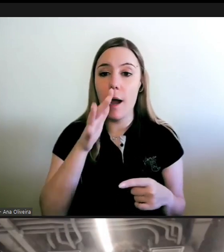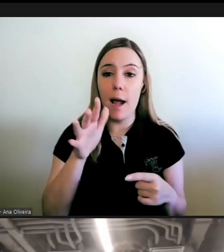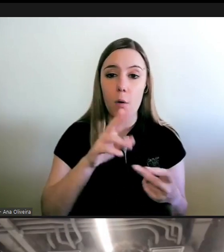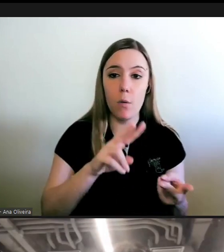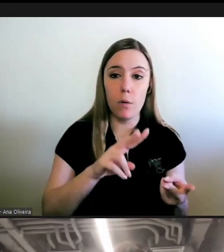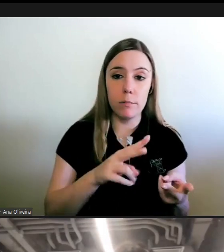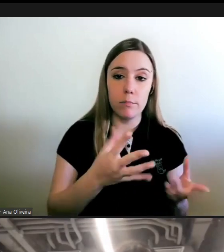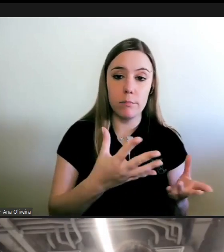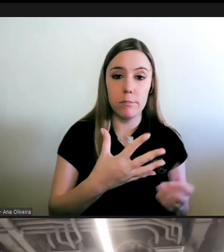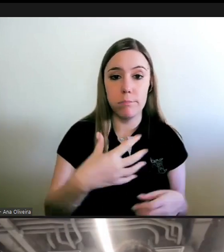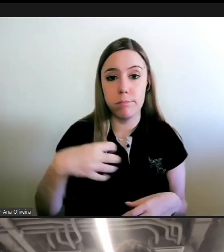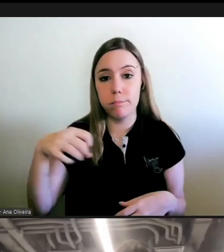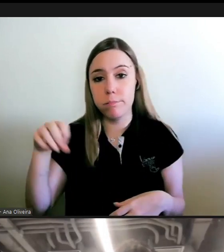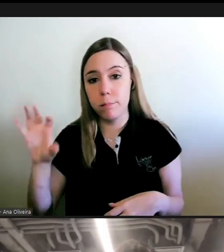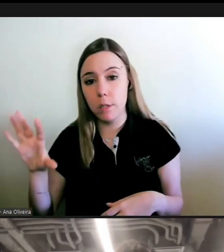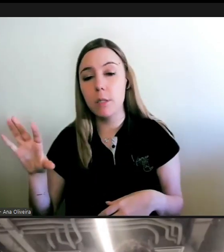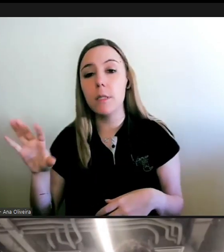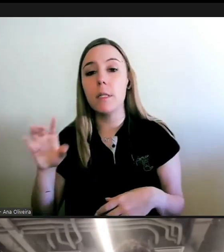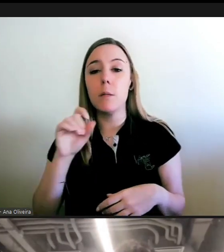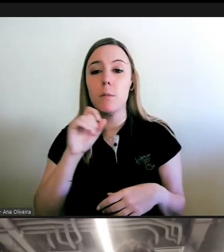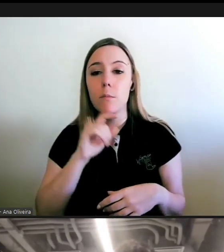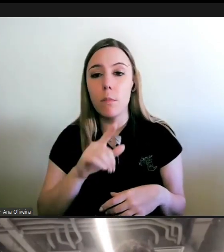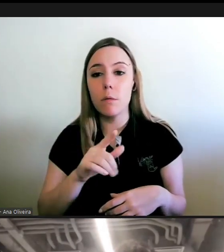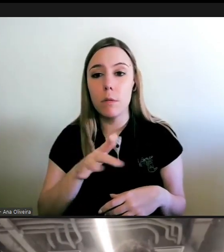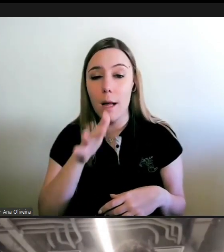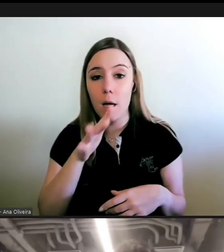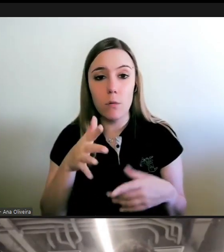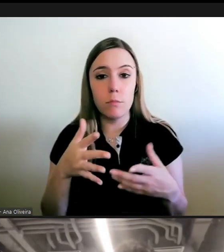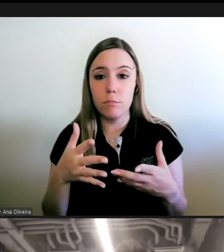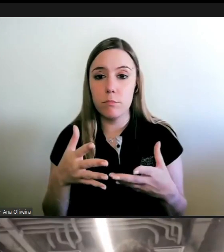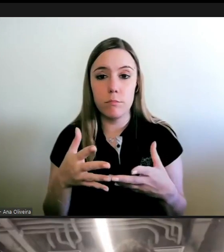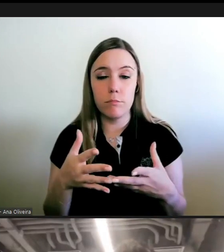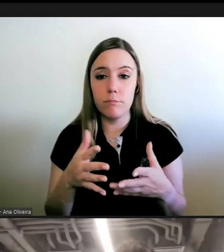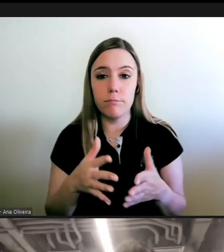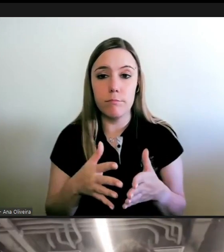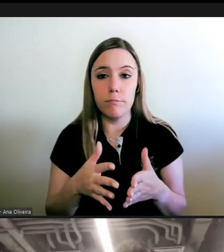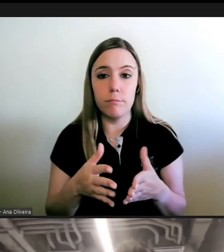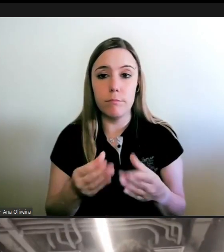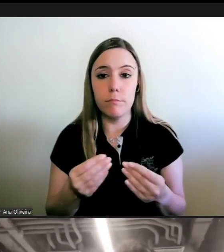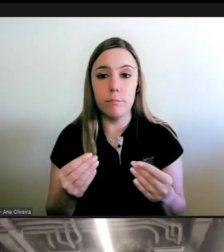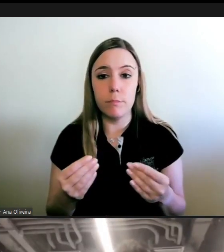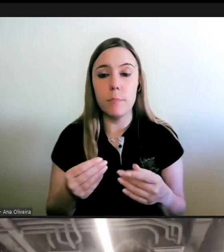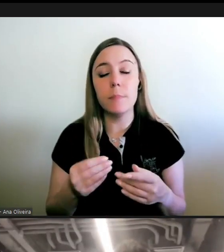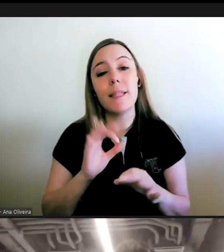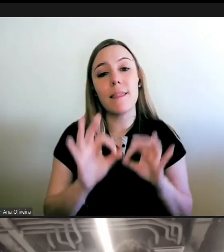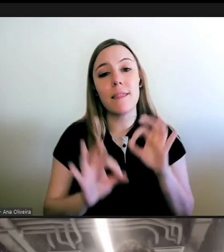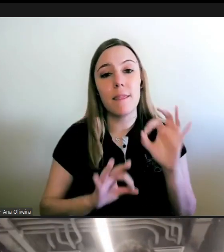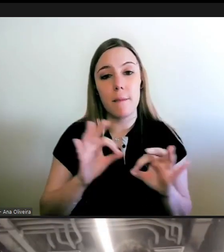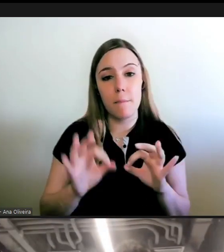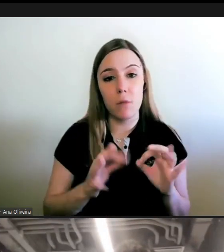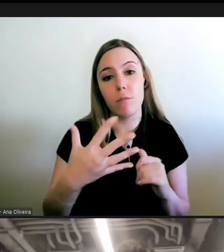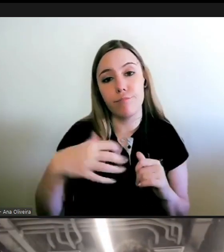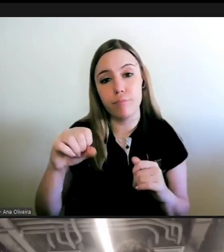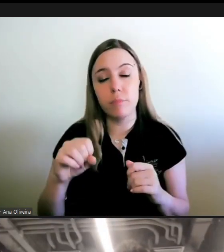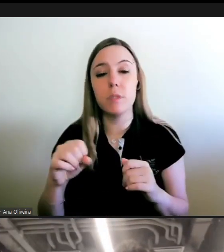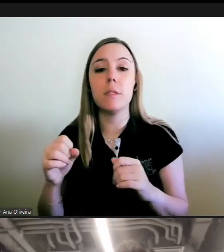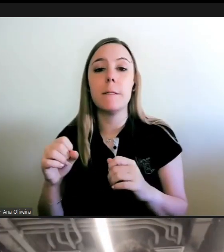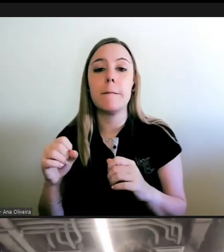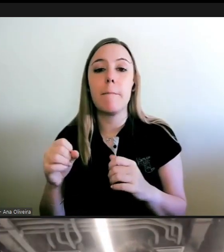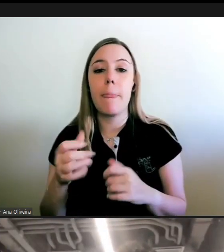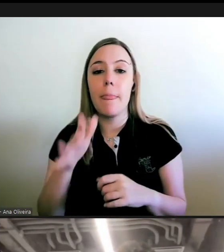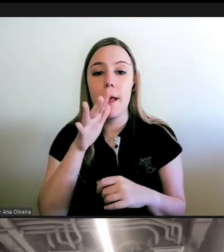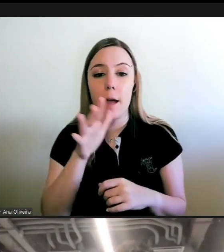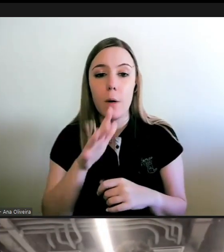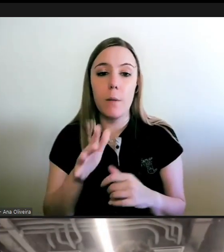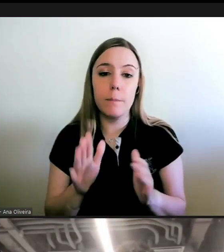implica, de facto, um consumo fortíssimo o tratamento e transporte de água implica um consumo fortíssimo de